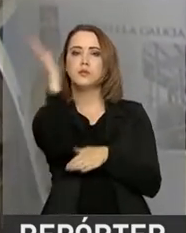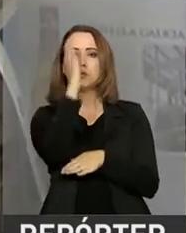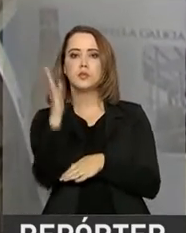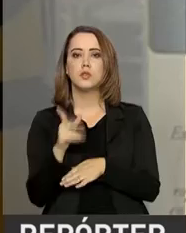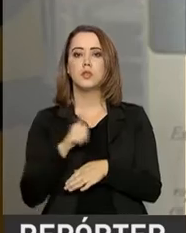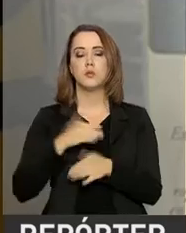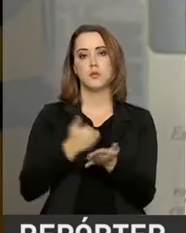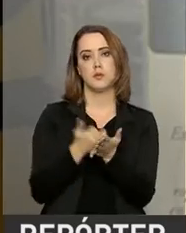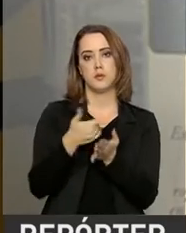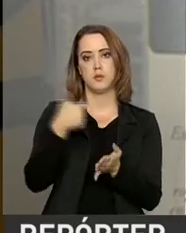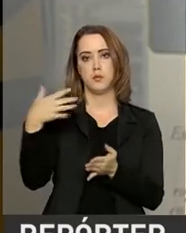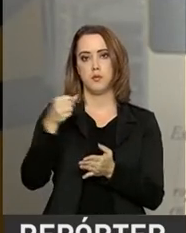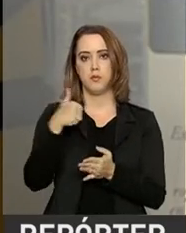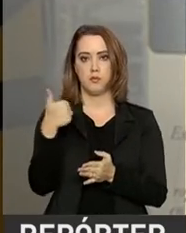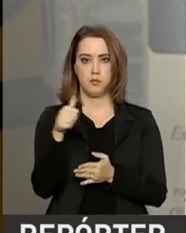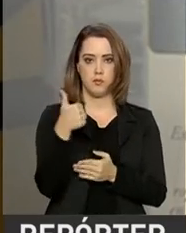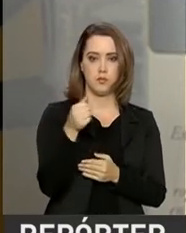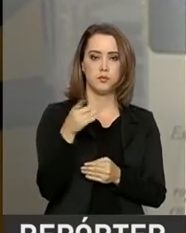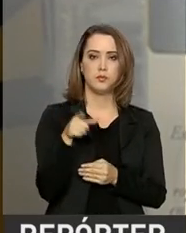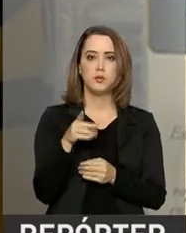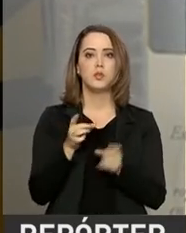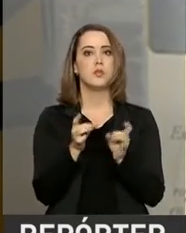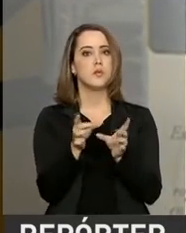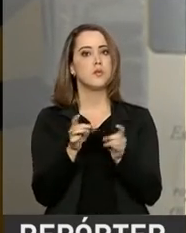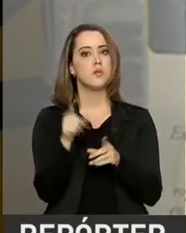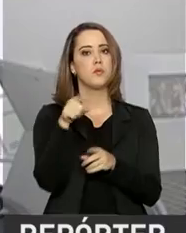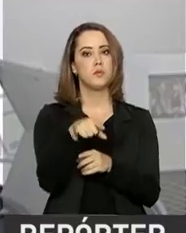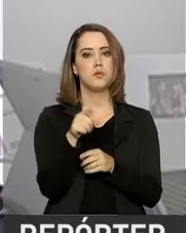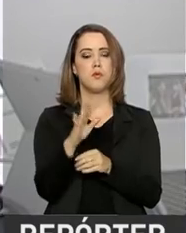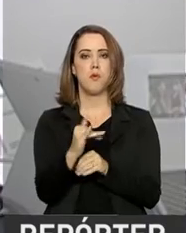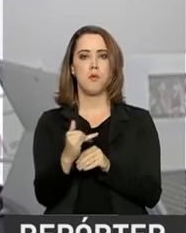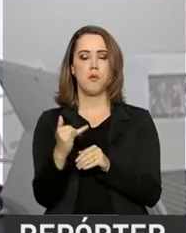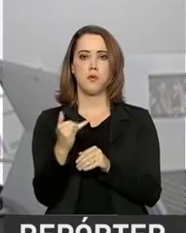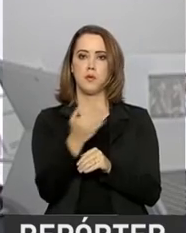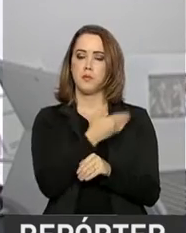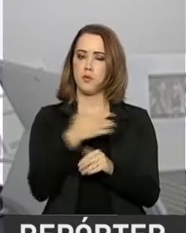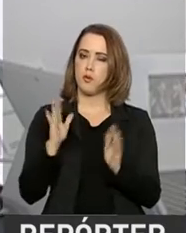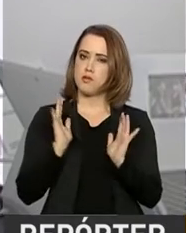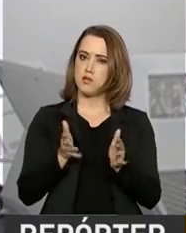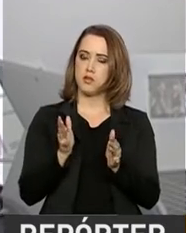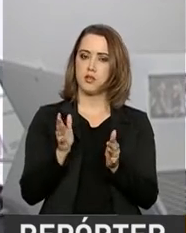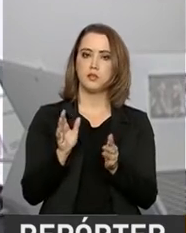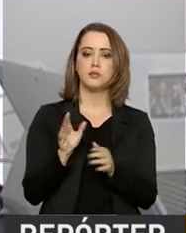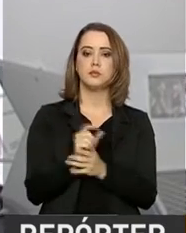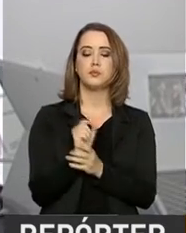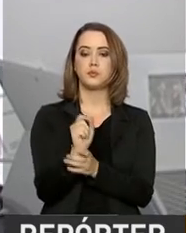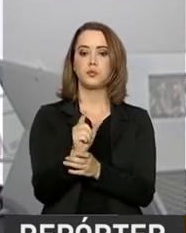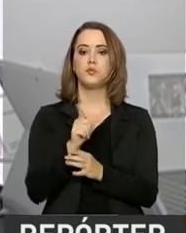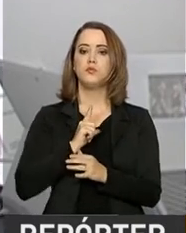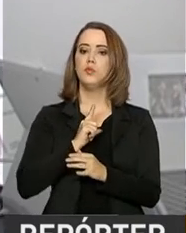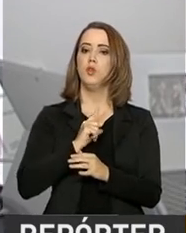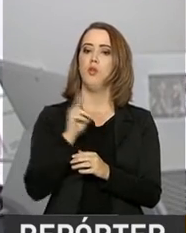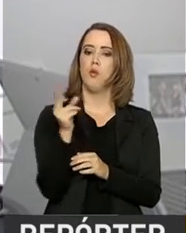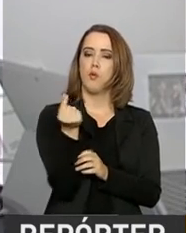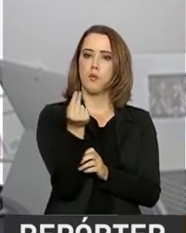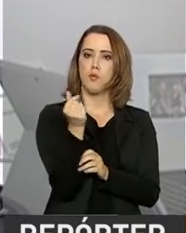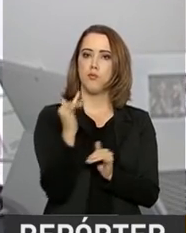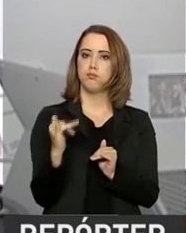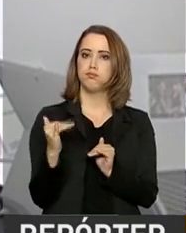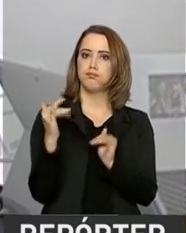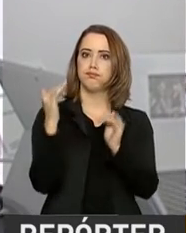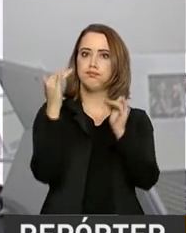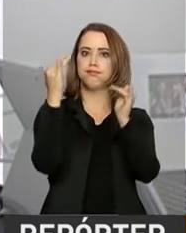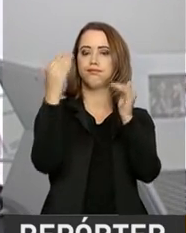2011 o foco são os clientes do segmento premium que são produtos realmente com um custo mais elevado uma um